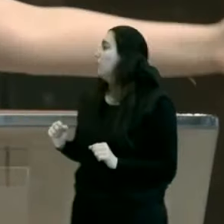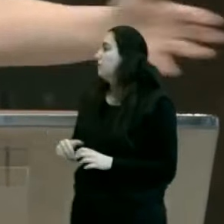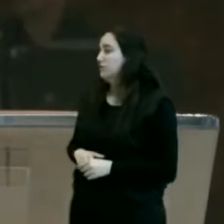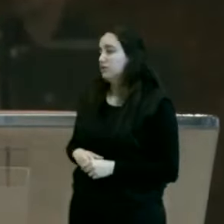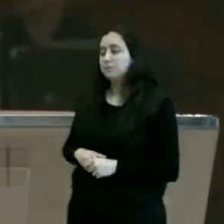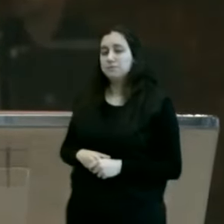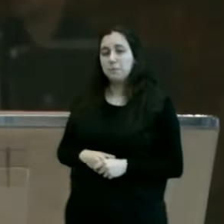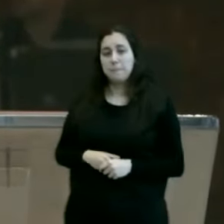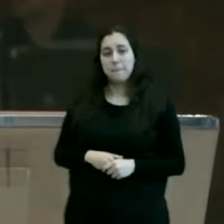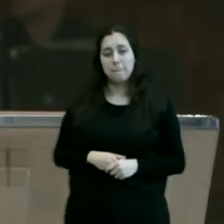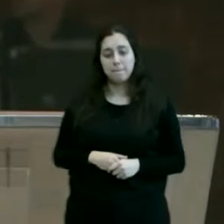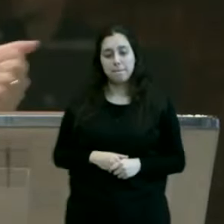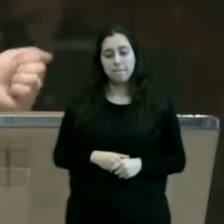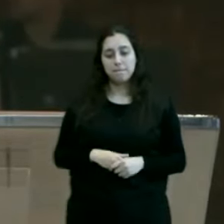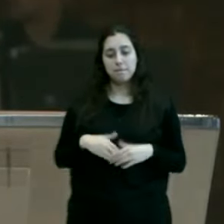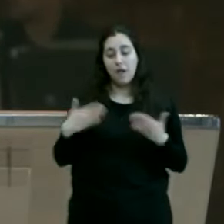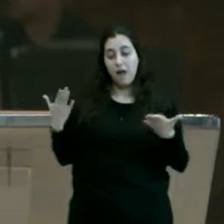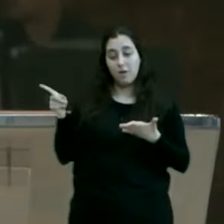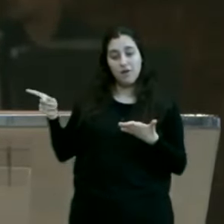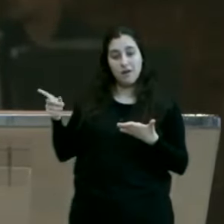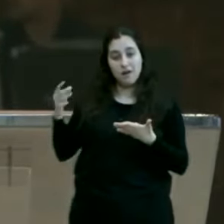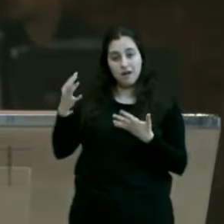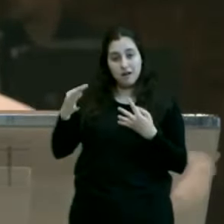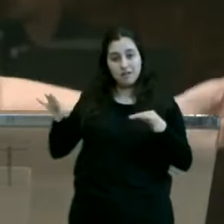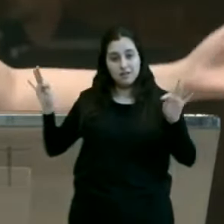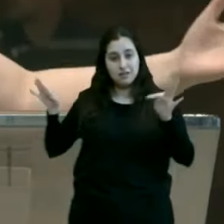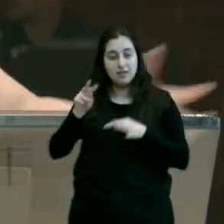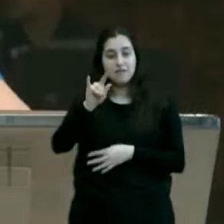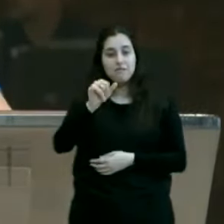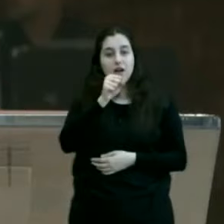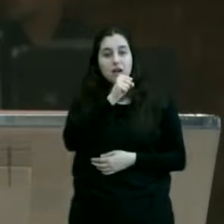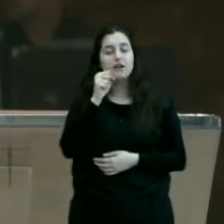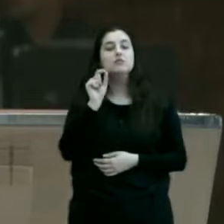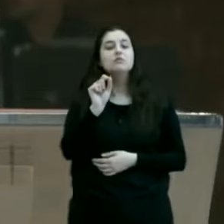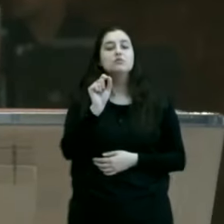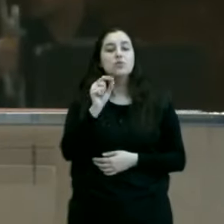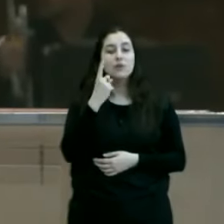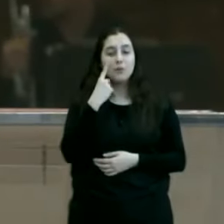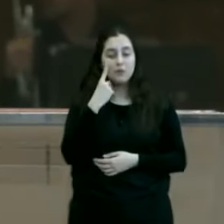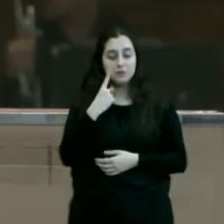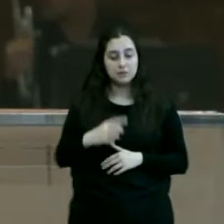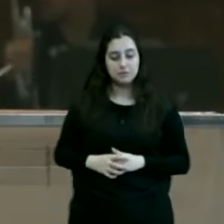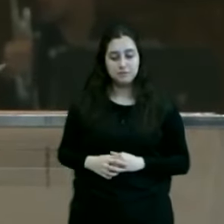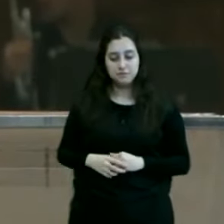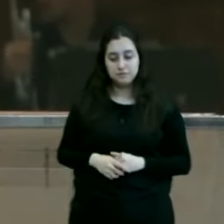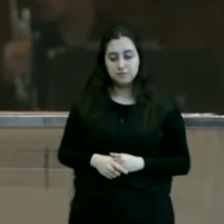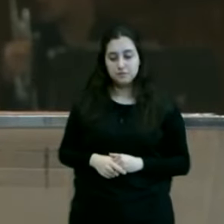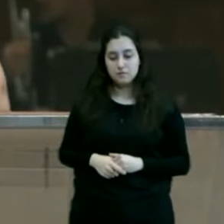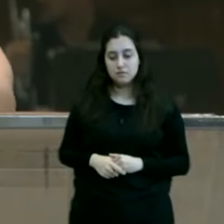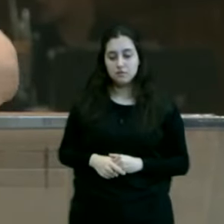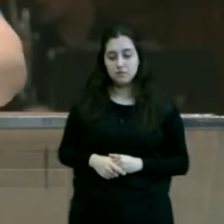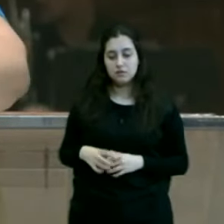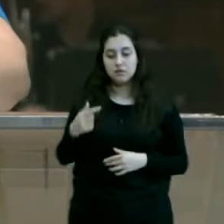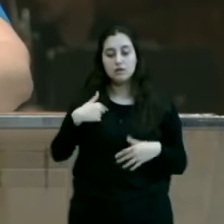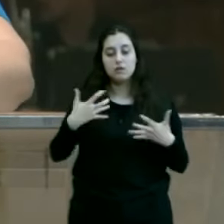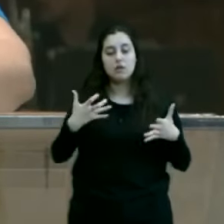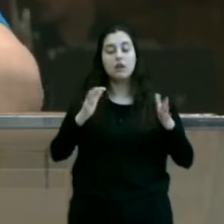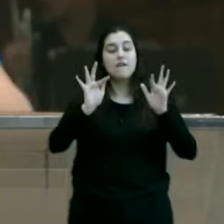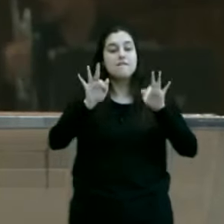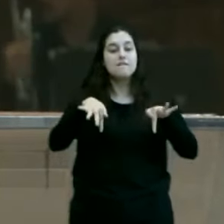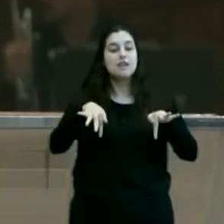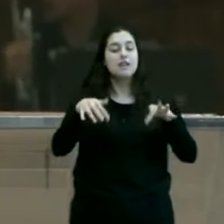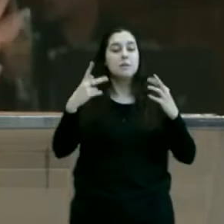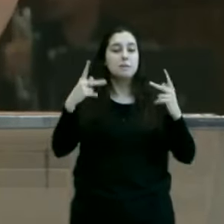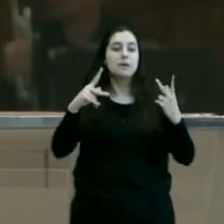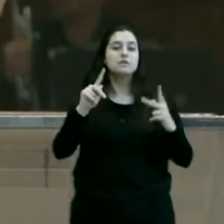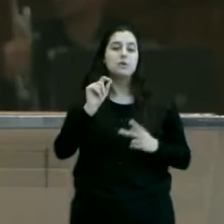E enquanto a Thalita vai cantar aqui, eu gostaria de concluir essa palavra com